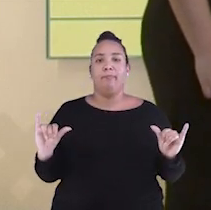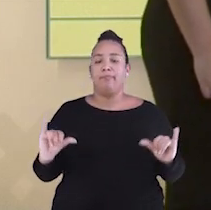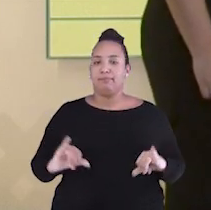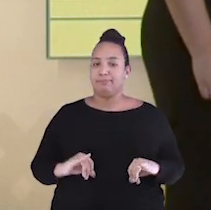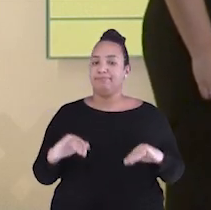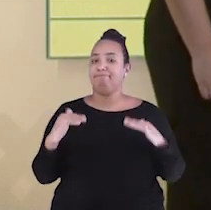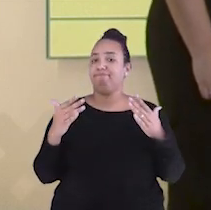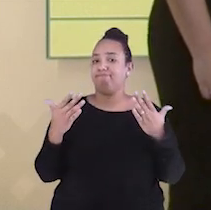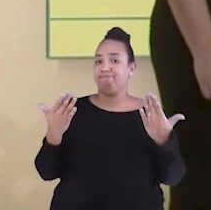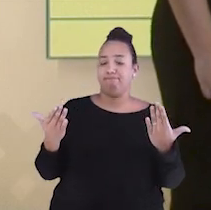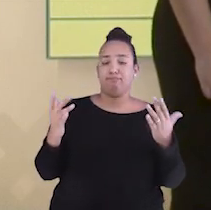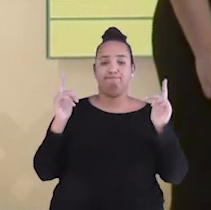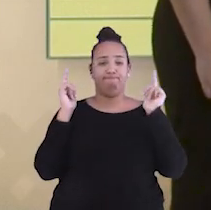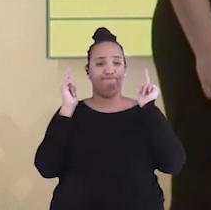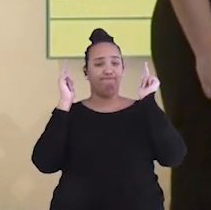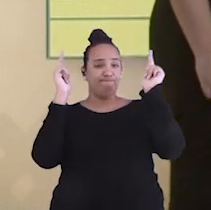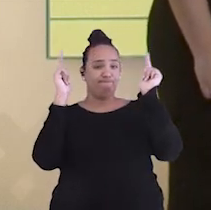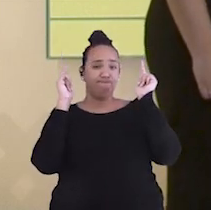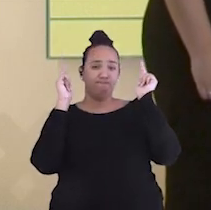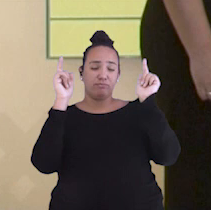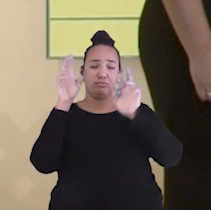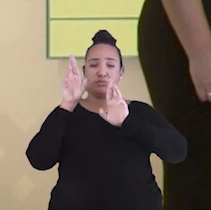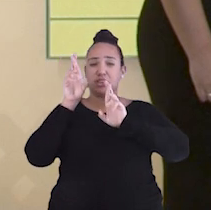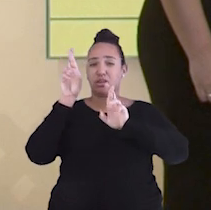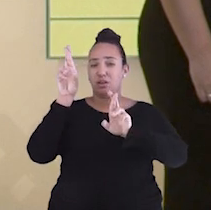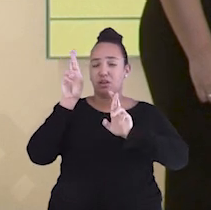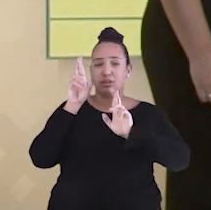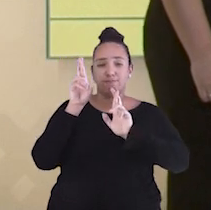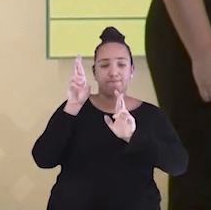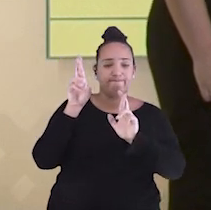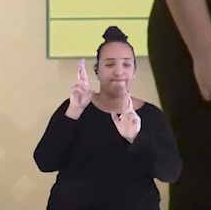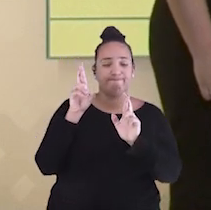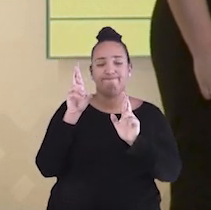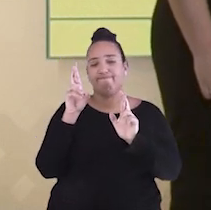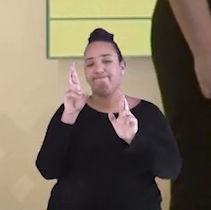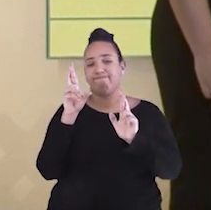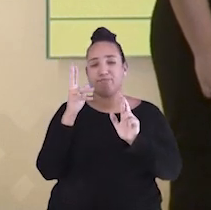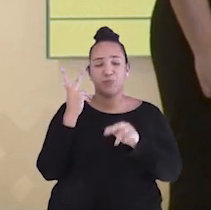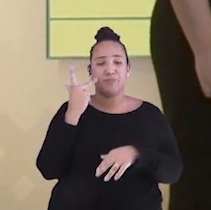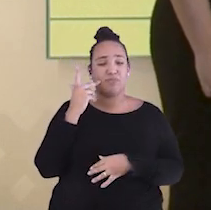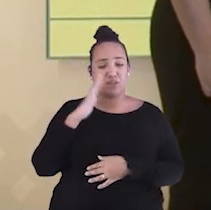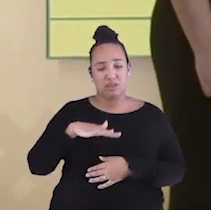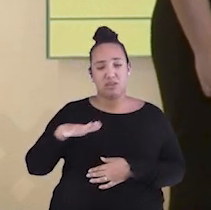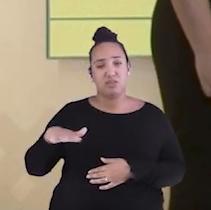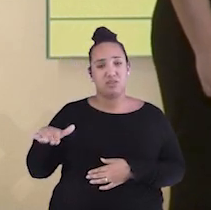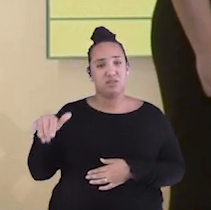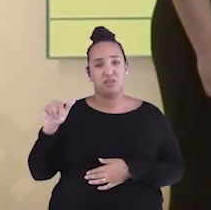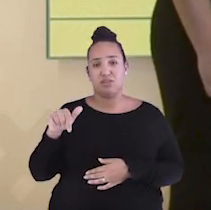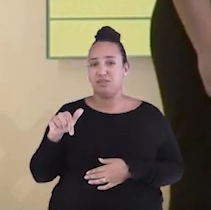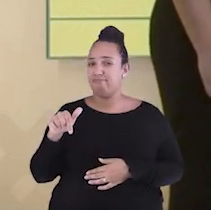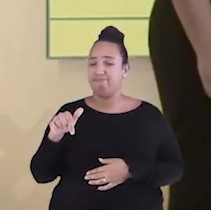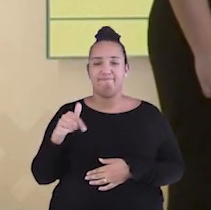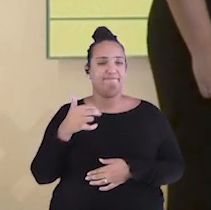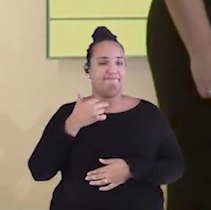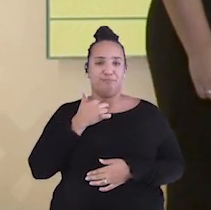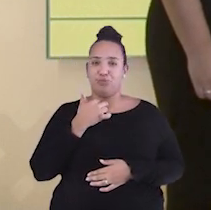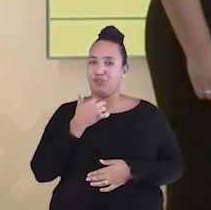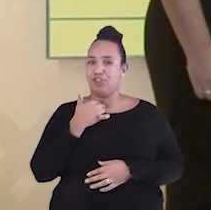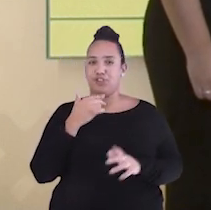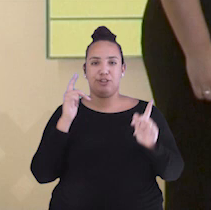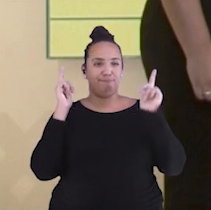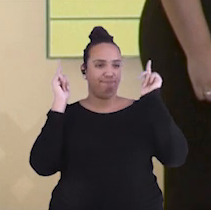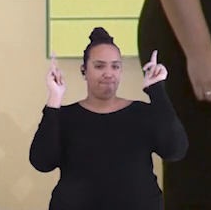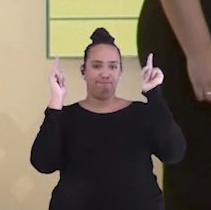maneira, a diversão, a esperança, mesmo que para as crianças pequenas, não era